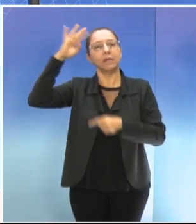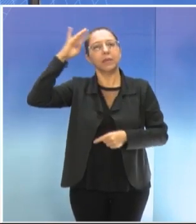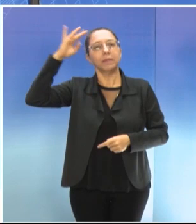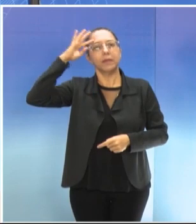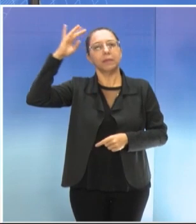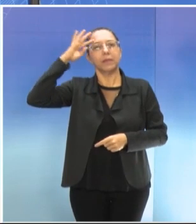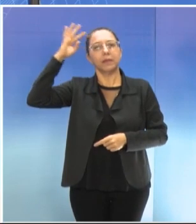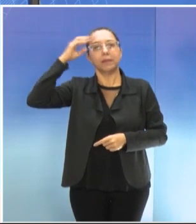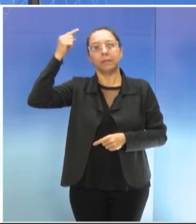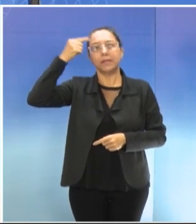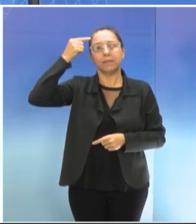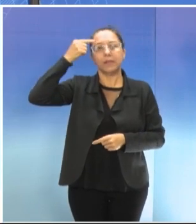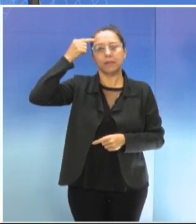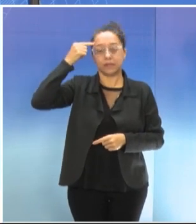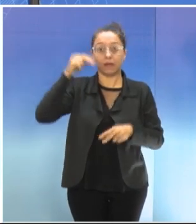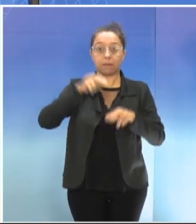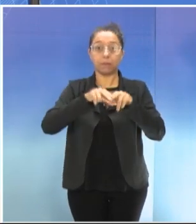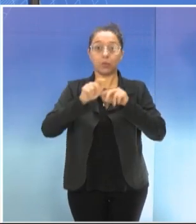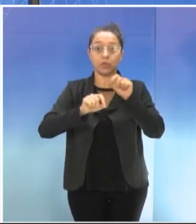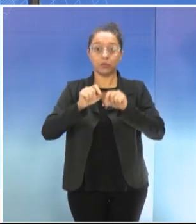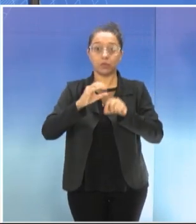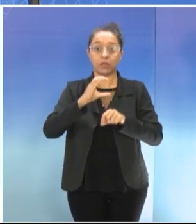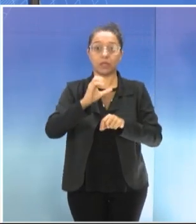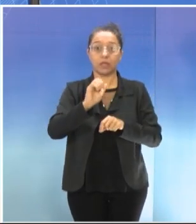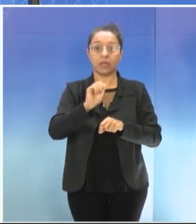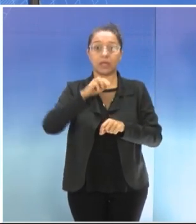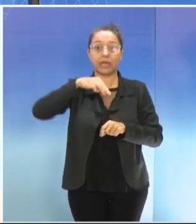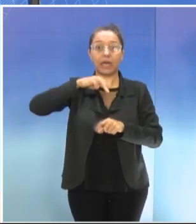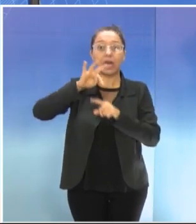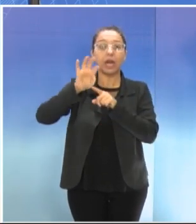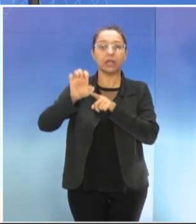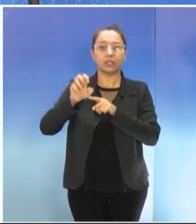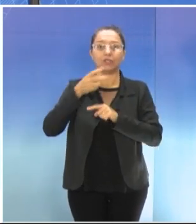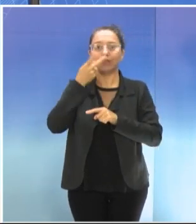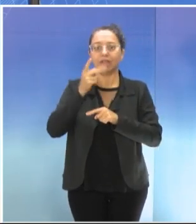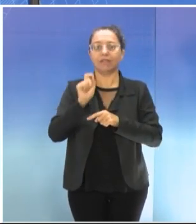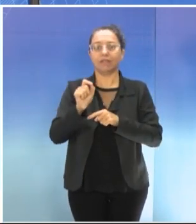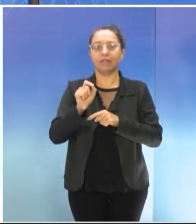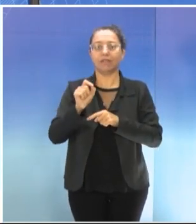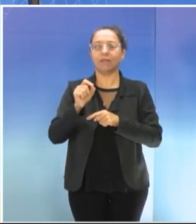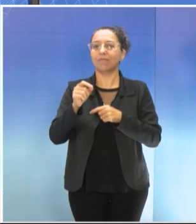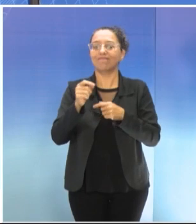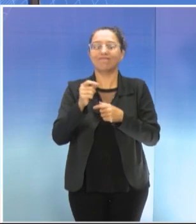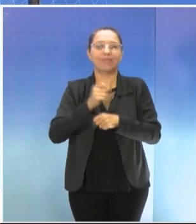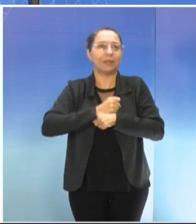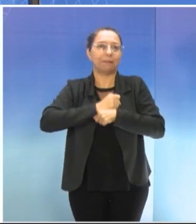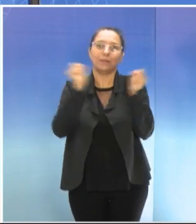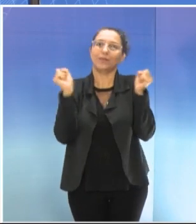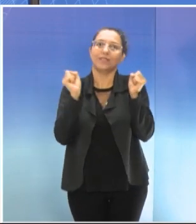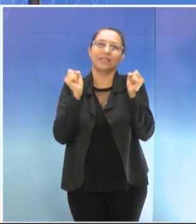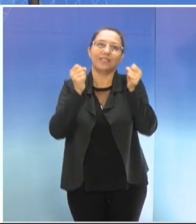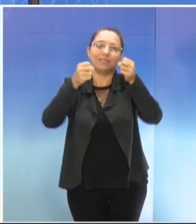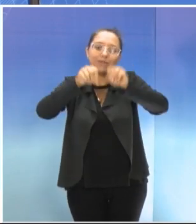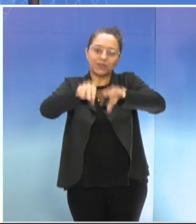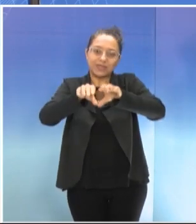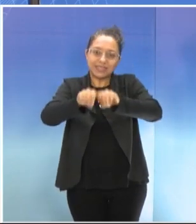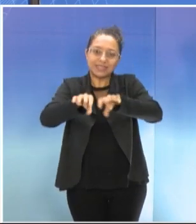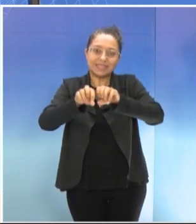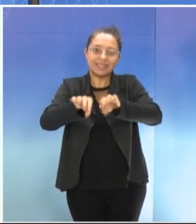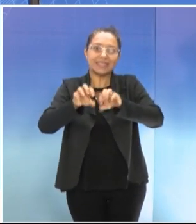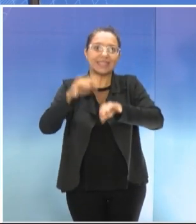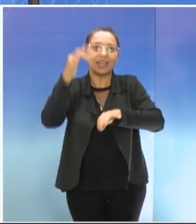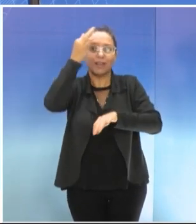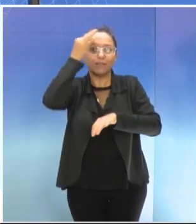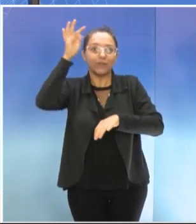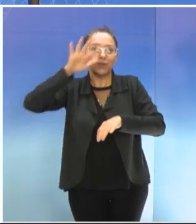de filosofar. Por isso que o Kant diz que é impossível ensinar filosofia para qualquer pessoa. Você